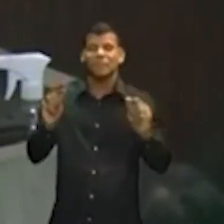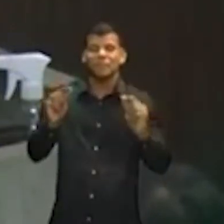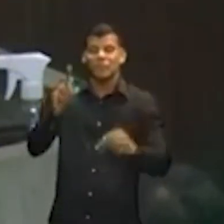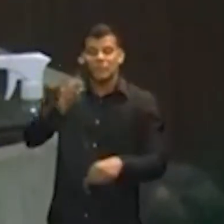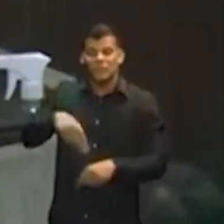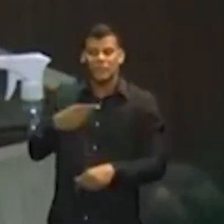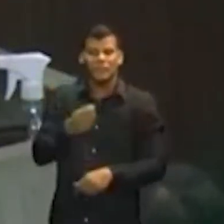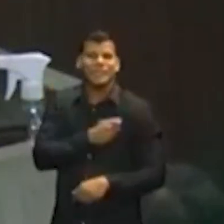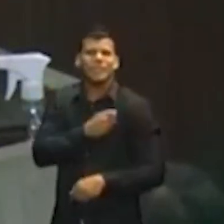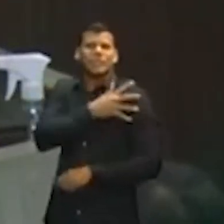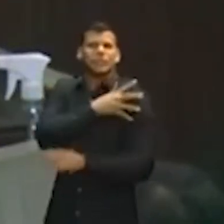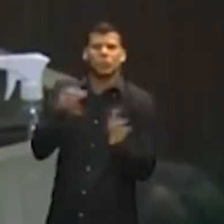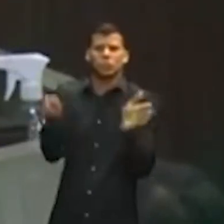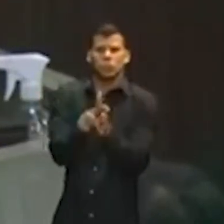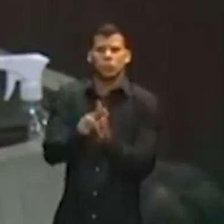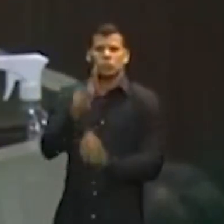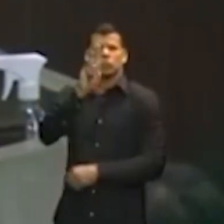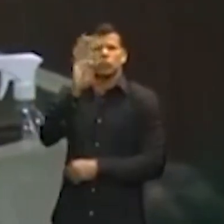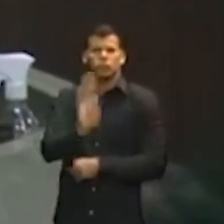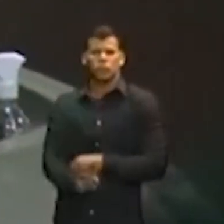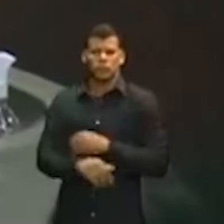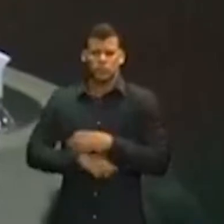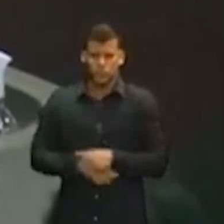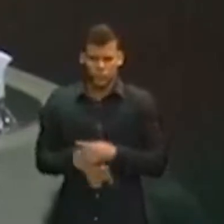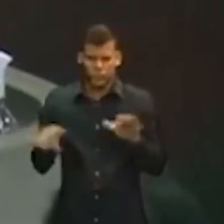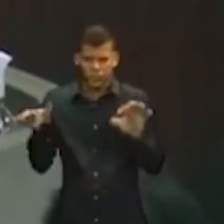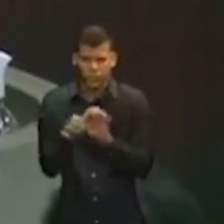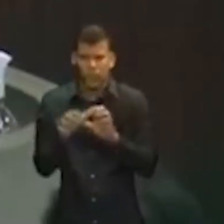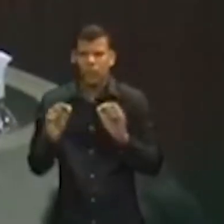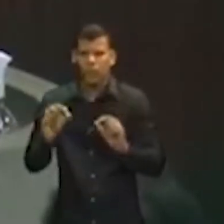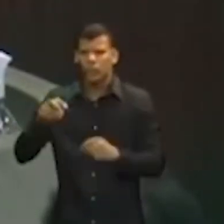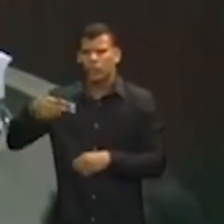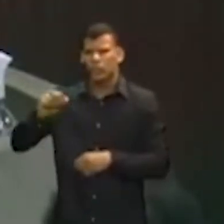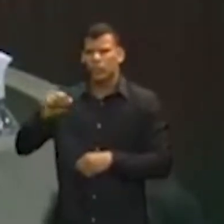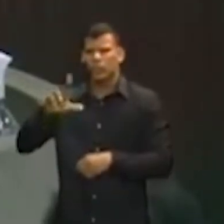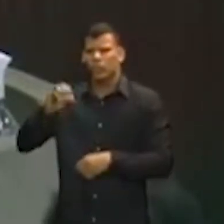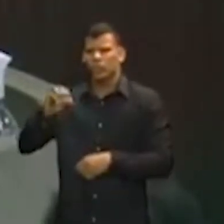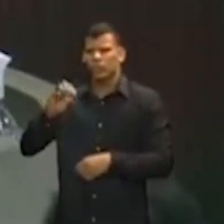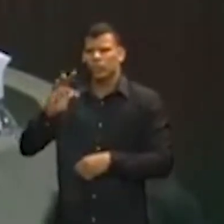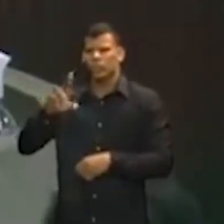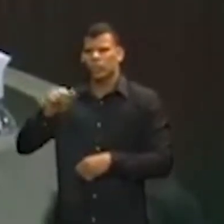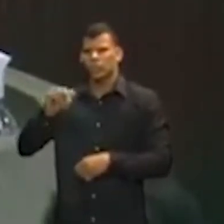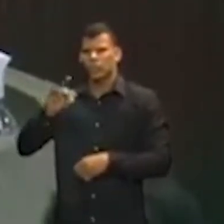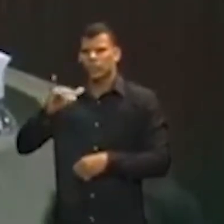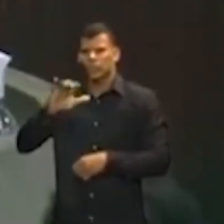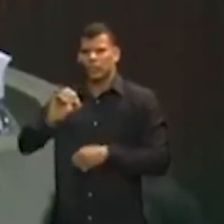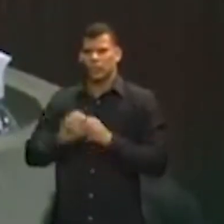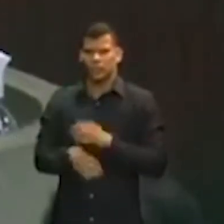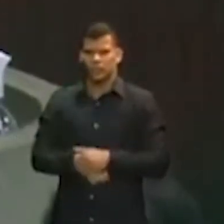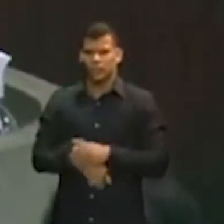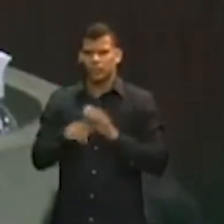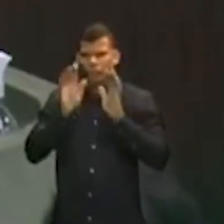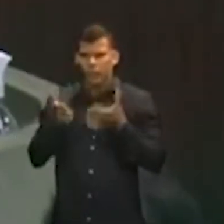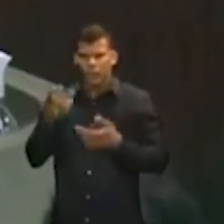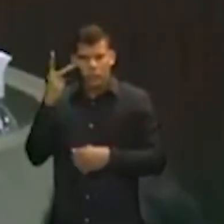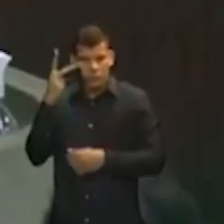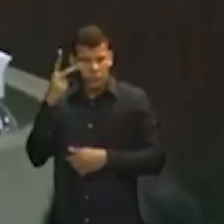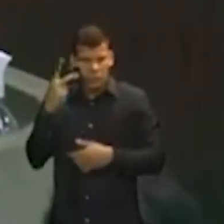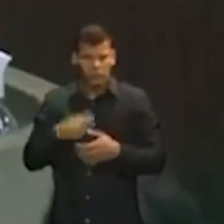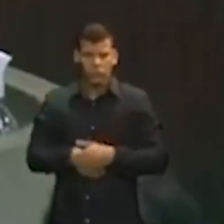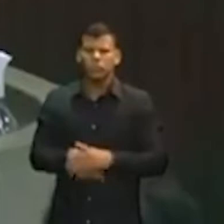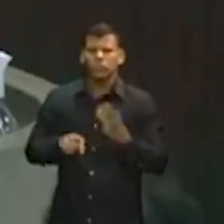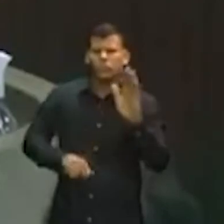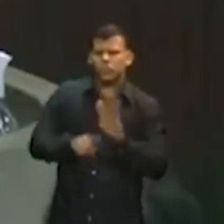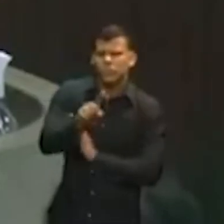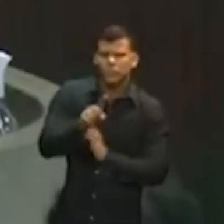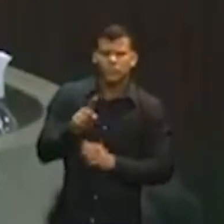uma ditadura para o Brasil. Eles tudo estão vinculados ao narcotráfico. São vinculados ao Foro de São Paulo. Vocês sabem o que é